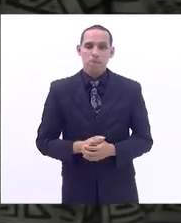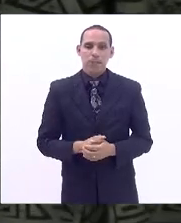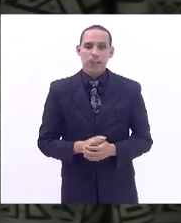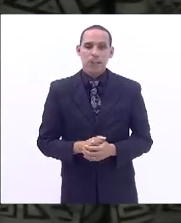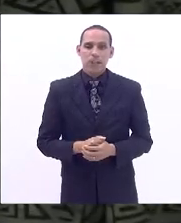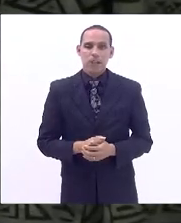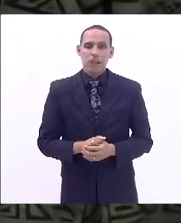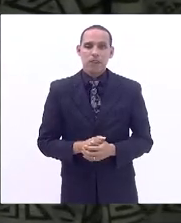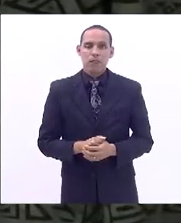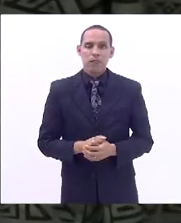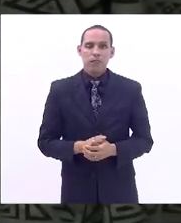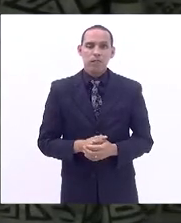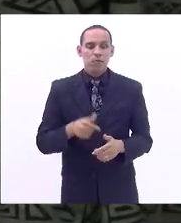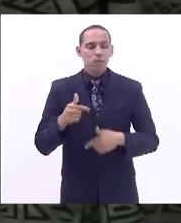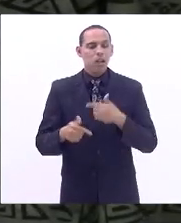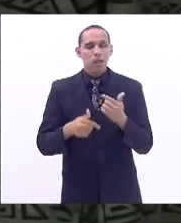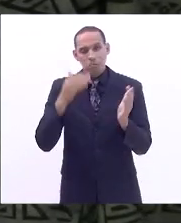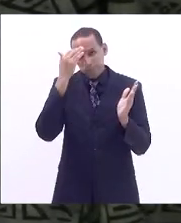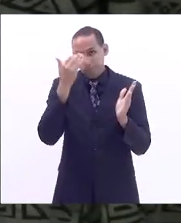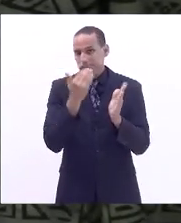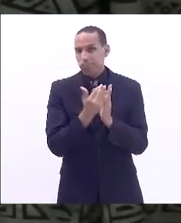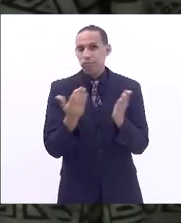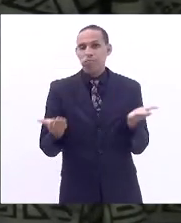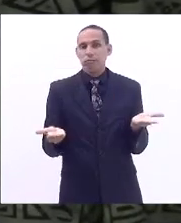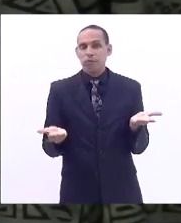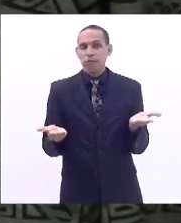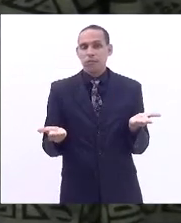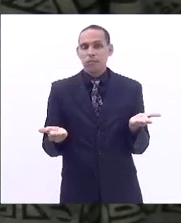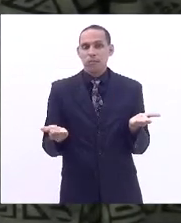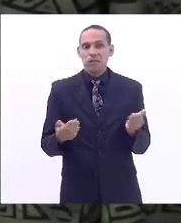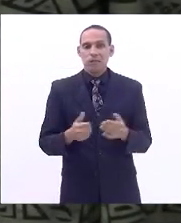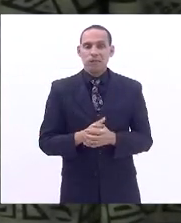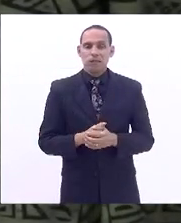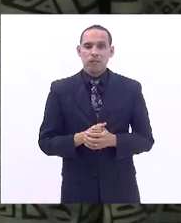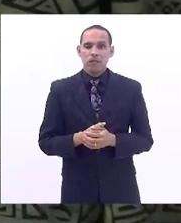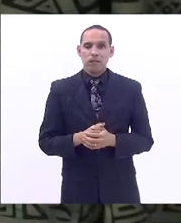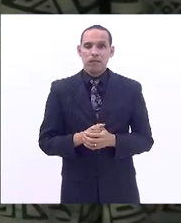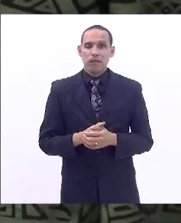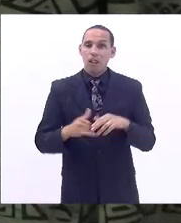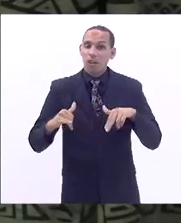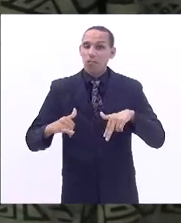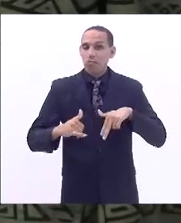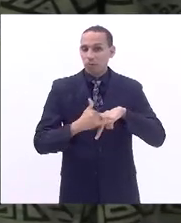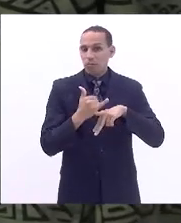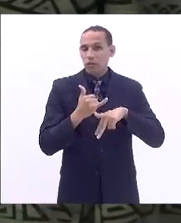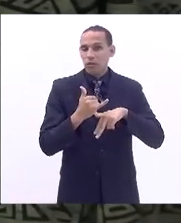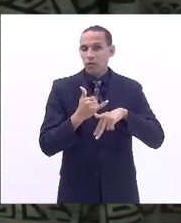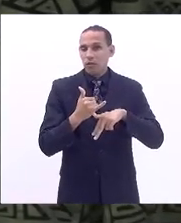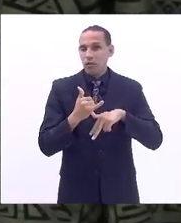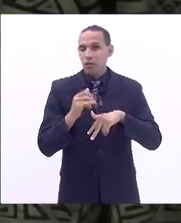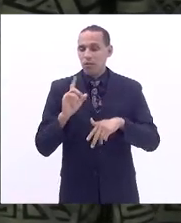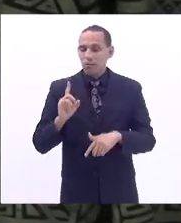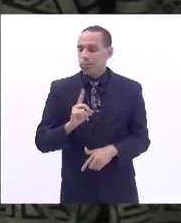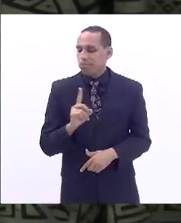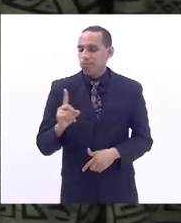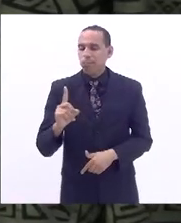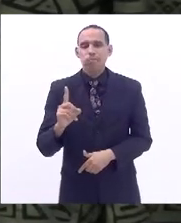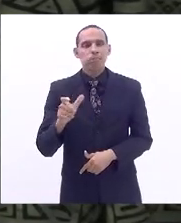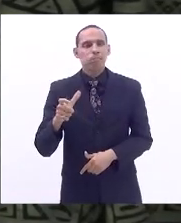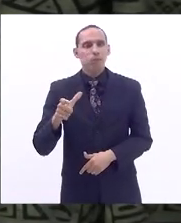compra é apenas o seu trabalho e a vítima ela chega na